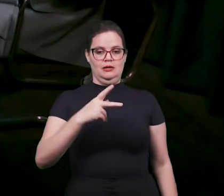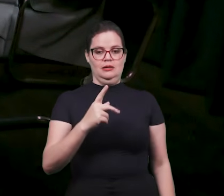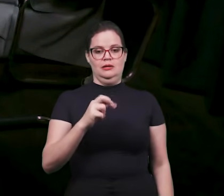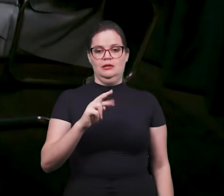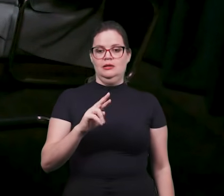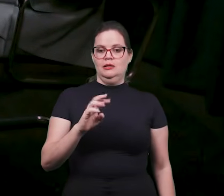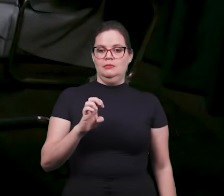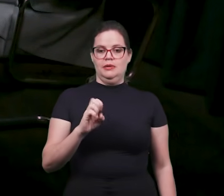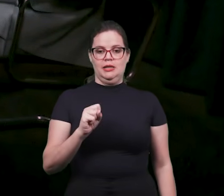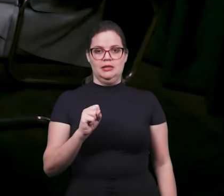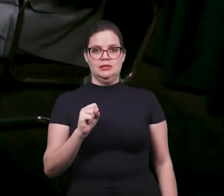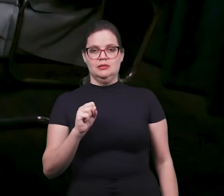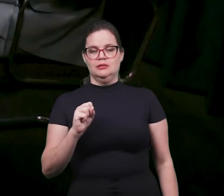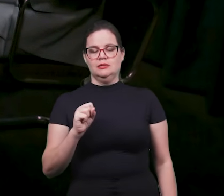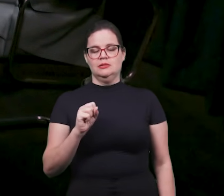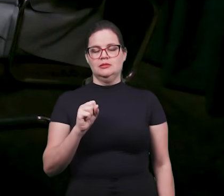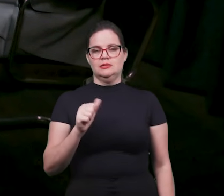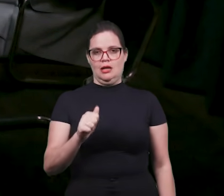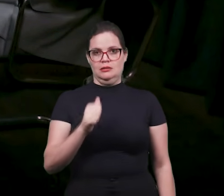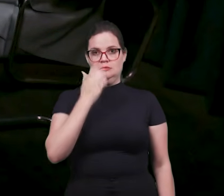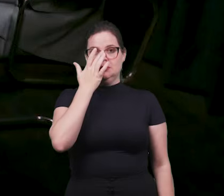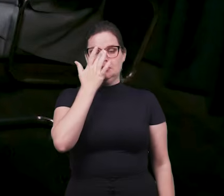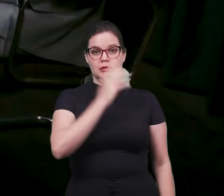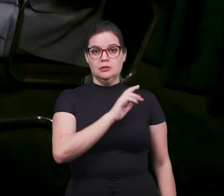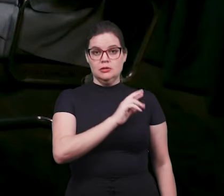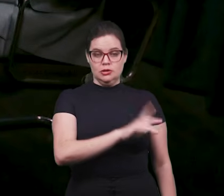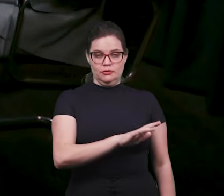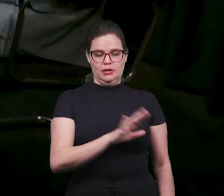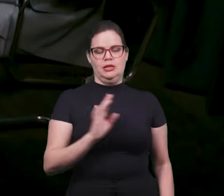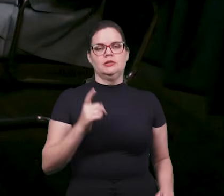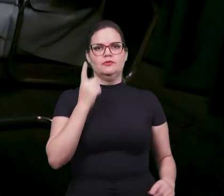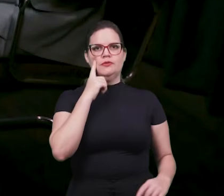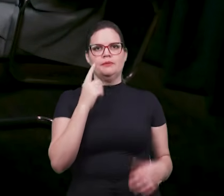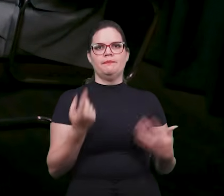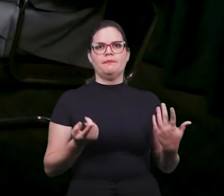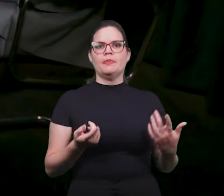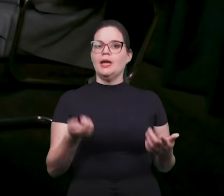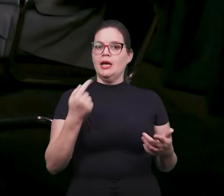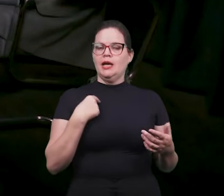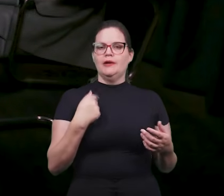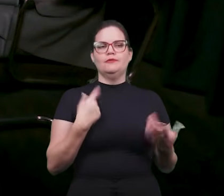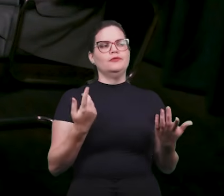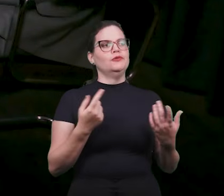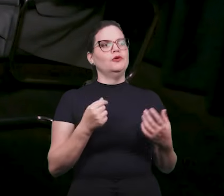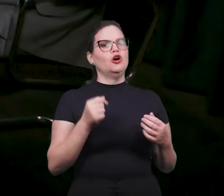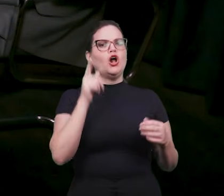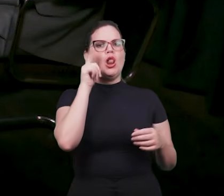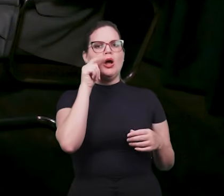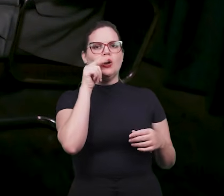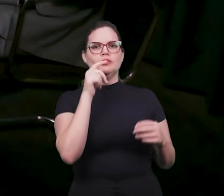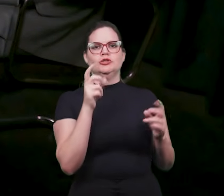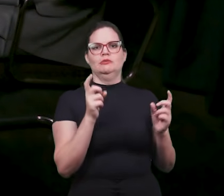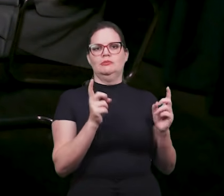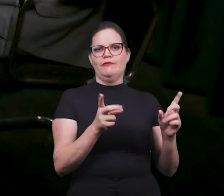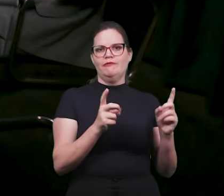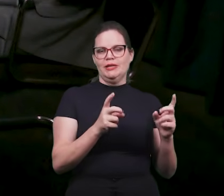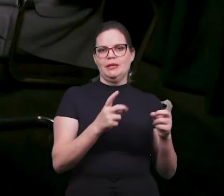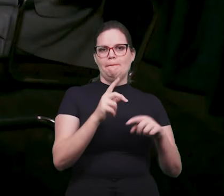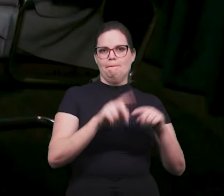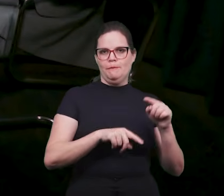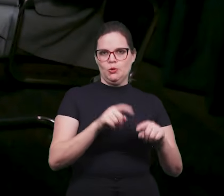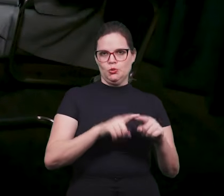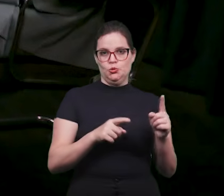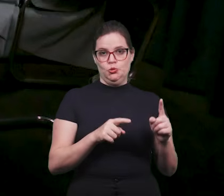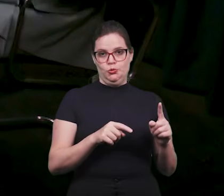vou abrir um estabelecimento de vendas de alguns produtos. Eu tenho que saber se aquele local pode ter. Se eu preciso de um alvará do Corpo